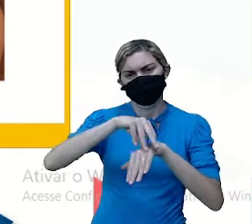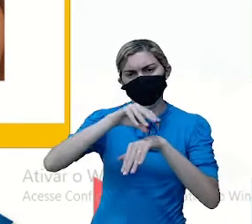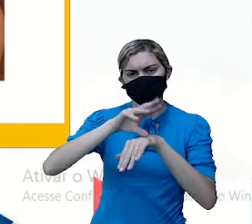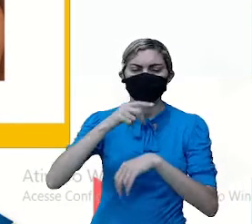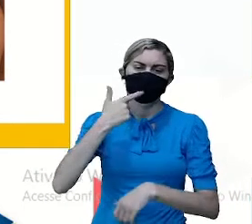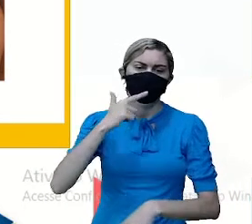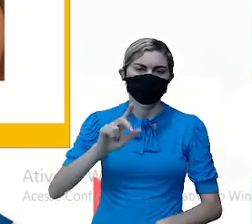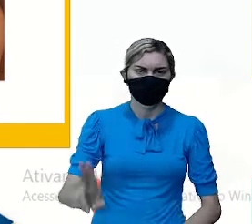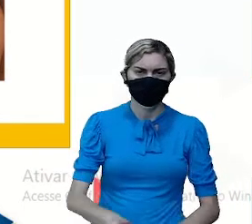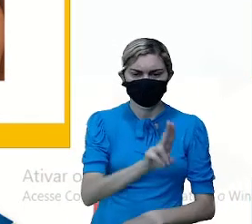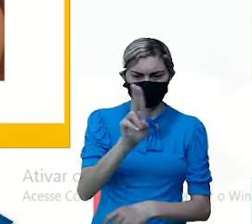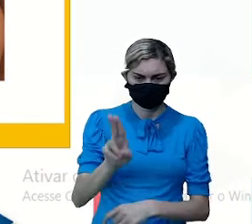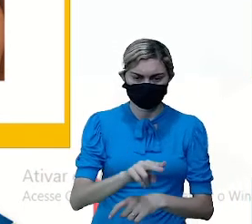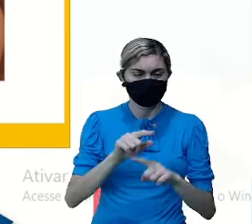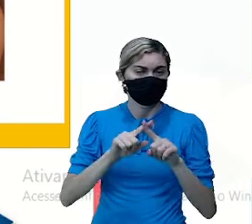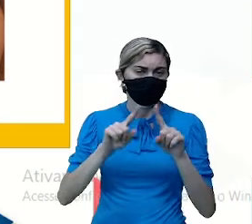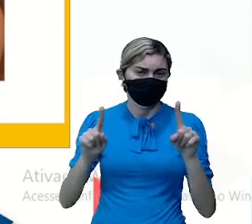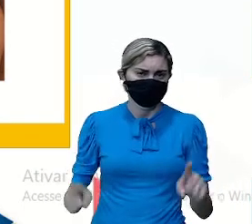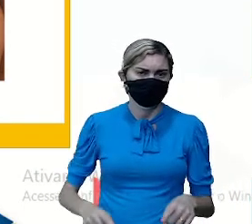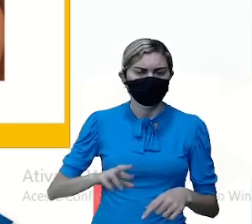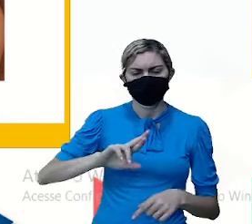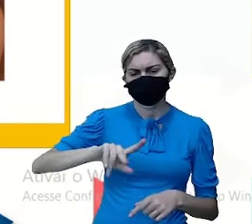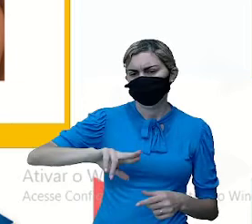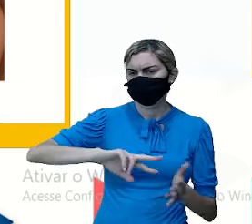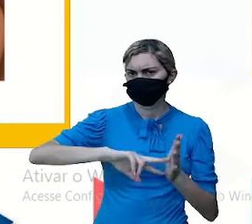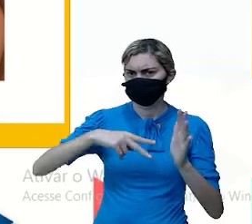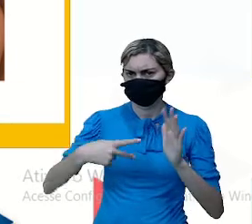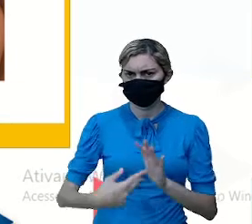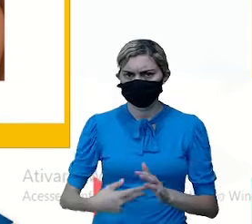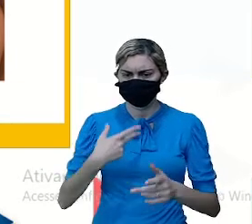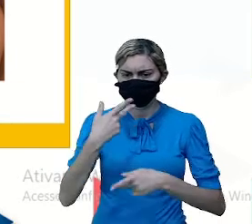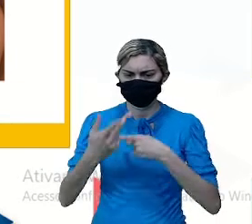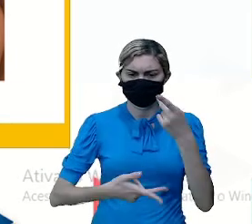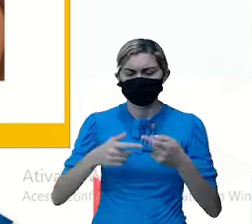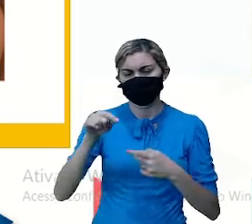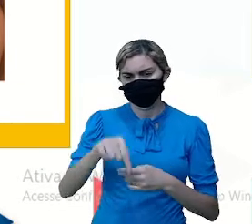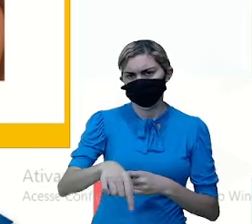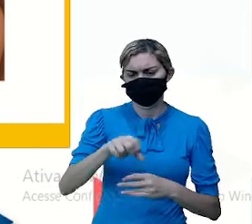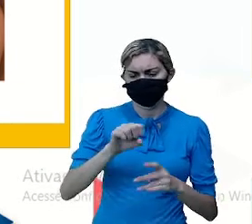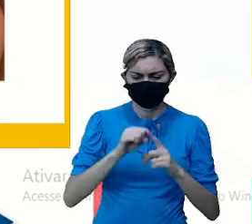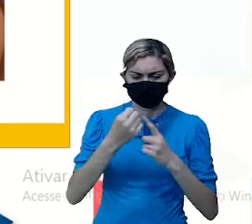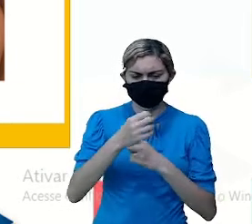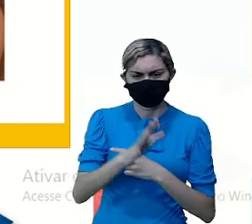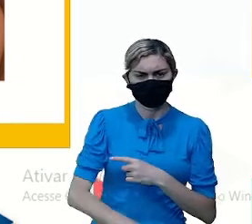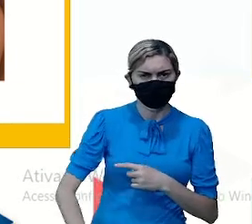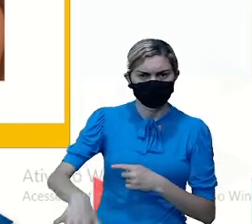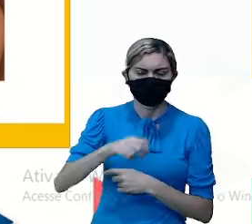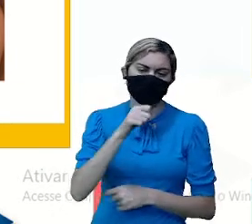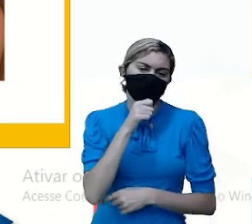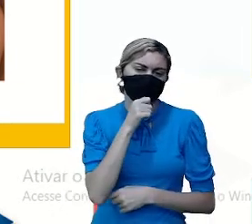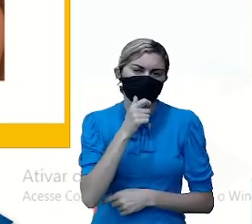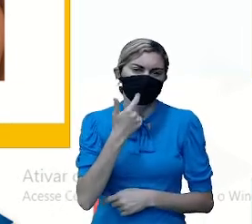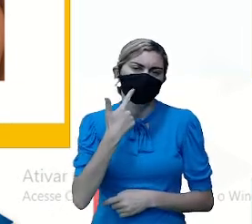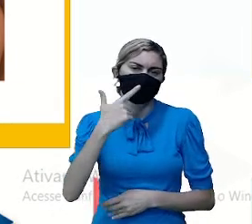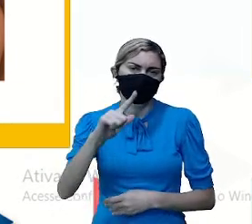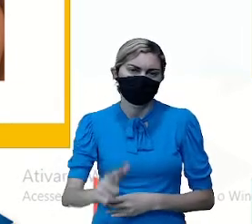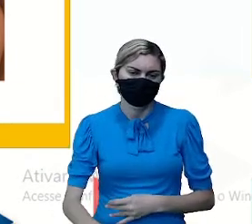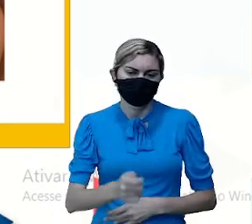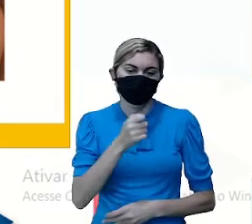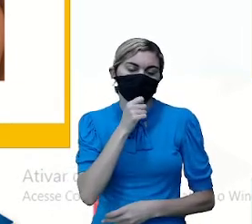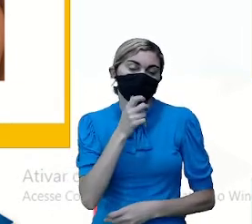utilizada. Porém, não significa dizer que é uma sociedade sem língua ou sem